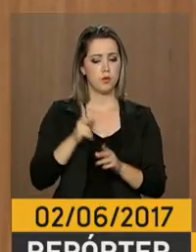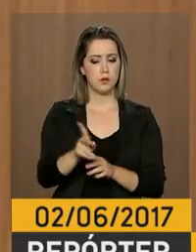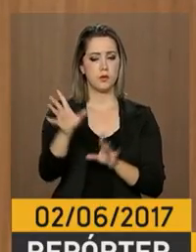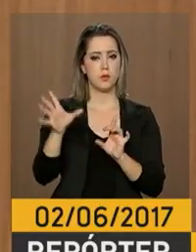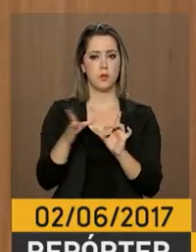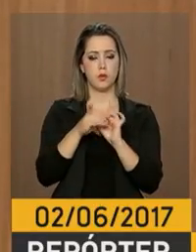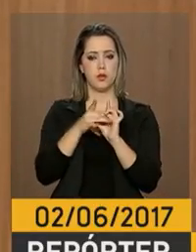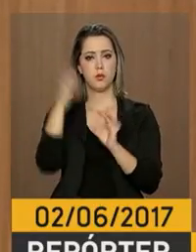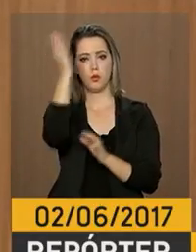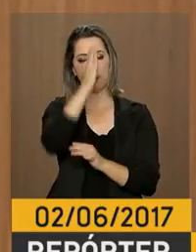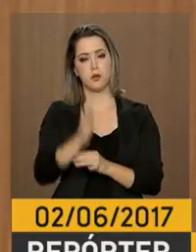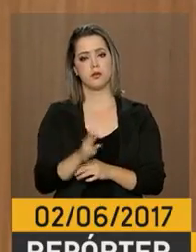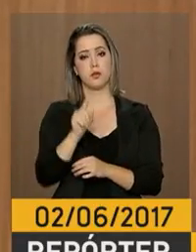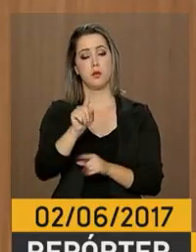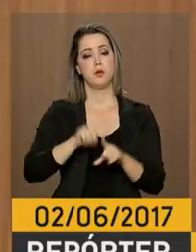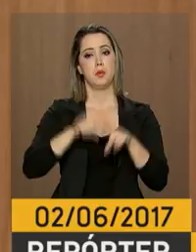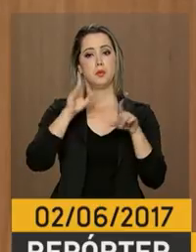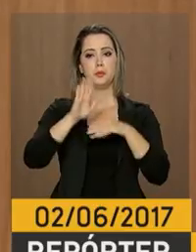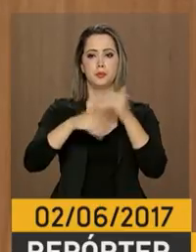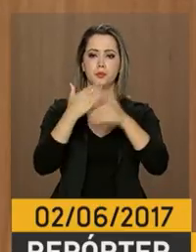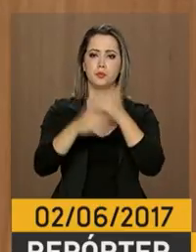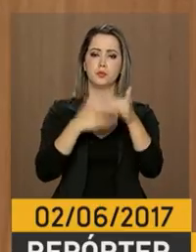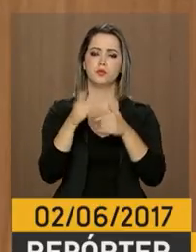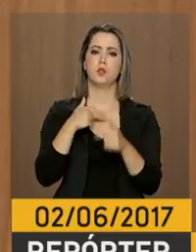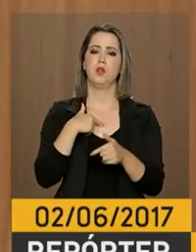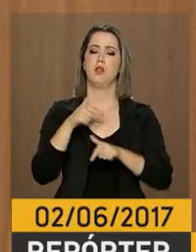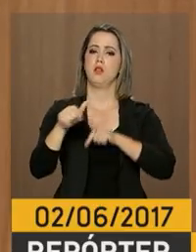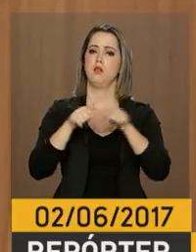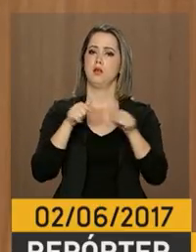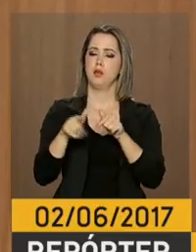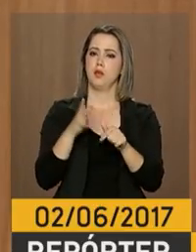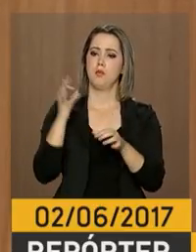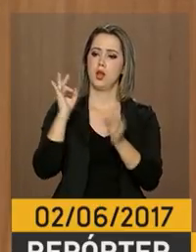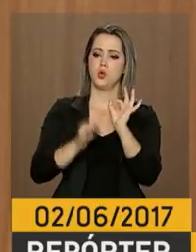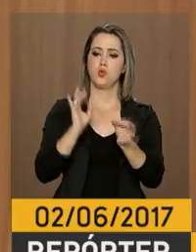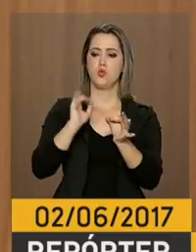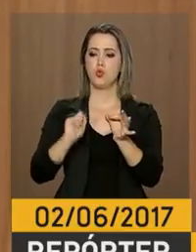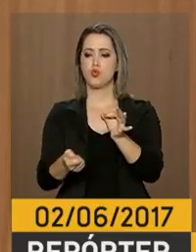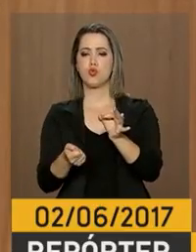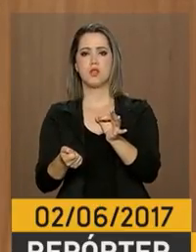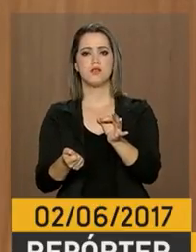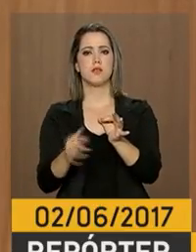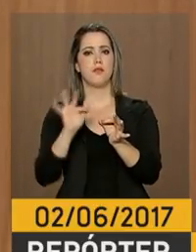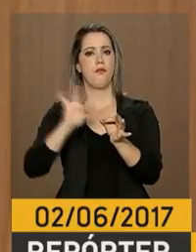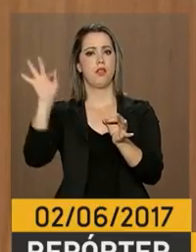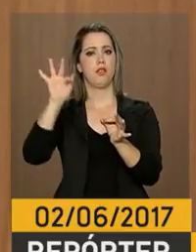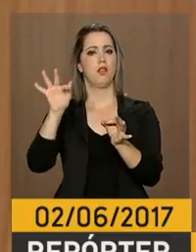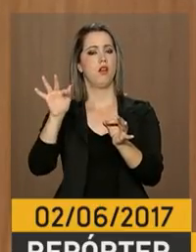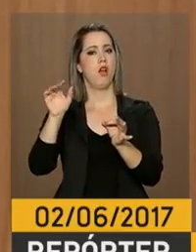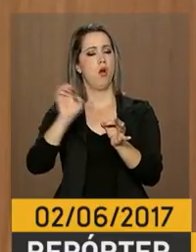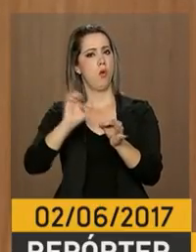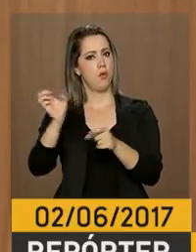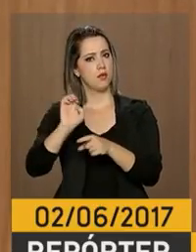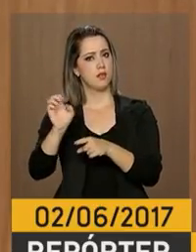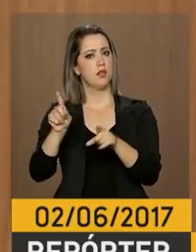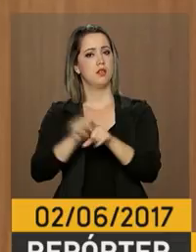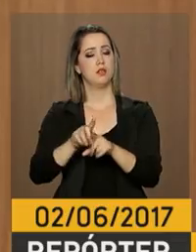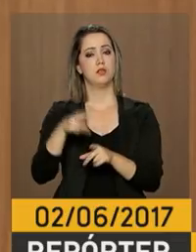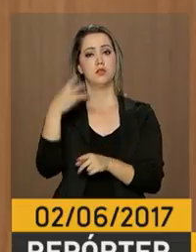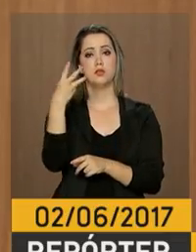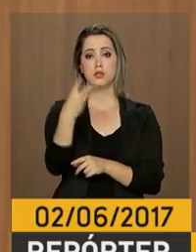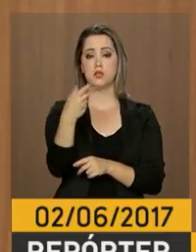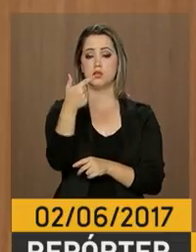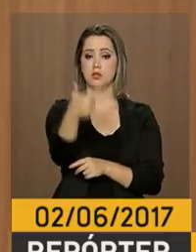brasil mais à frente torneio estadual e depois federal e ao longo dos meus 32 há